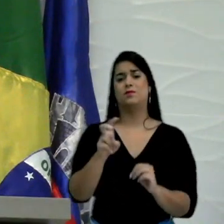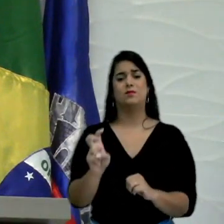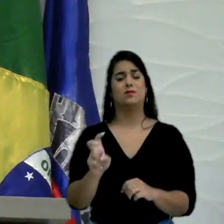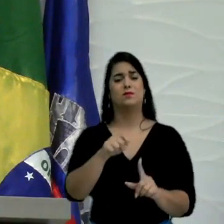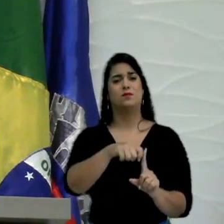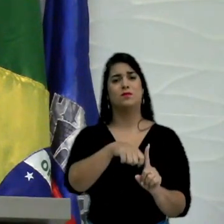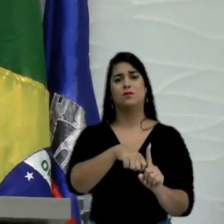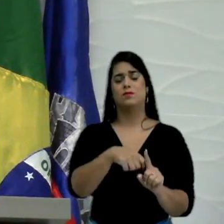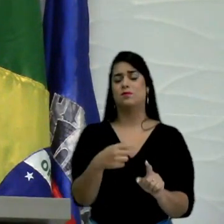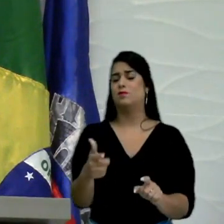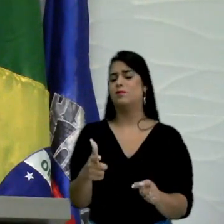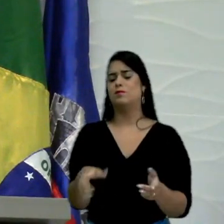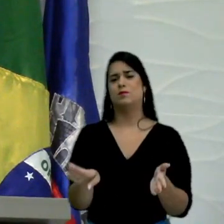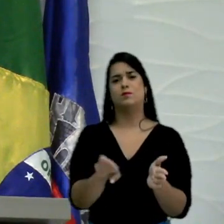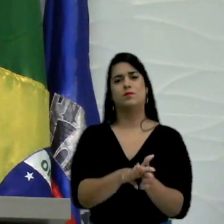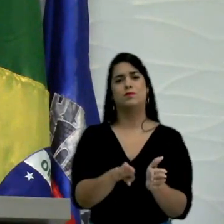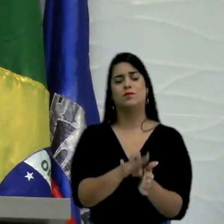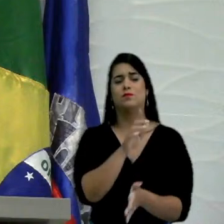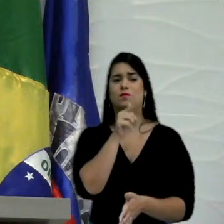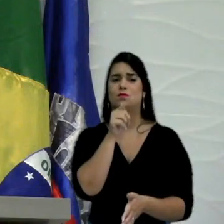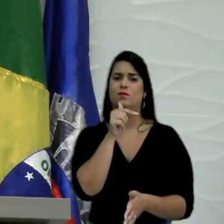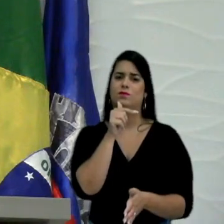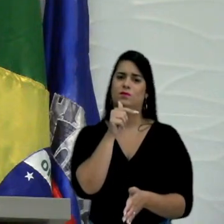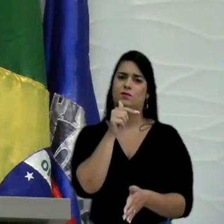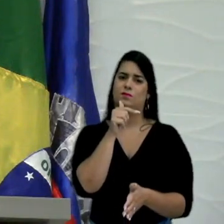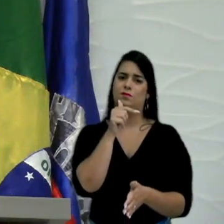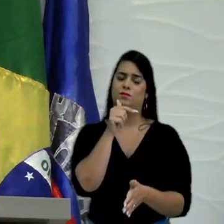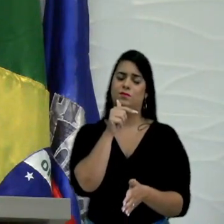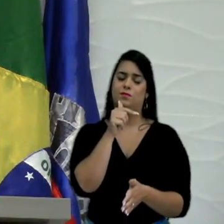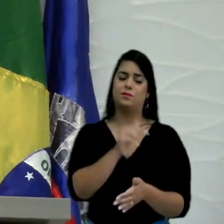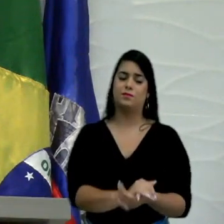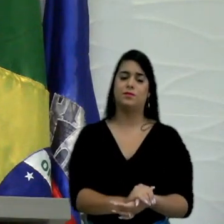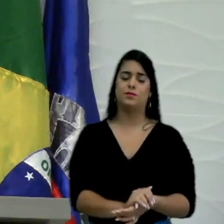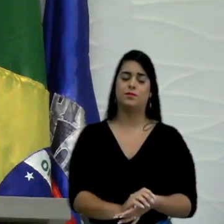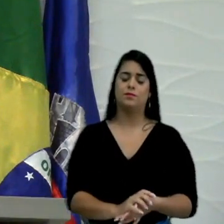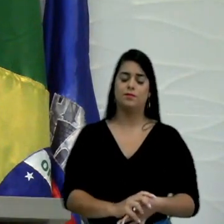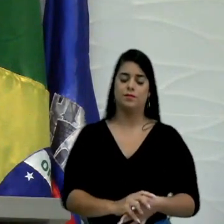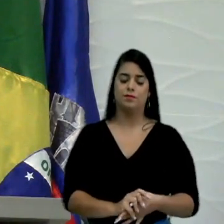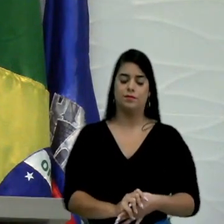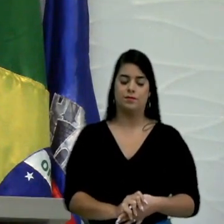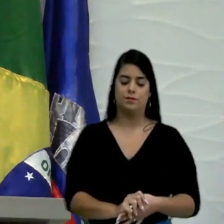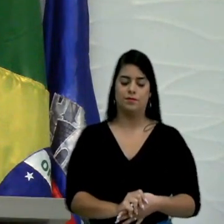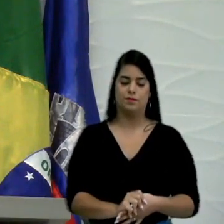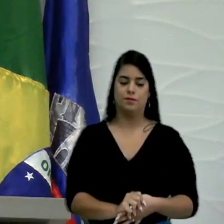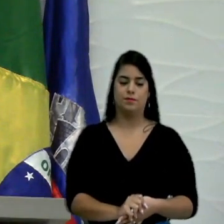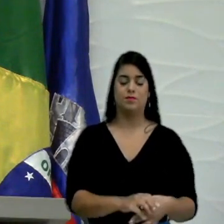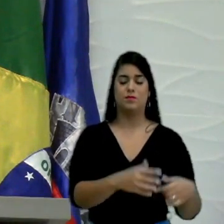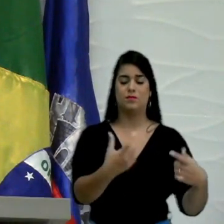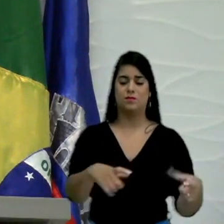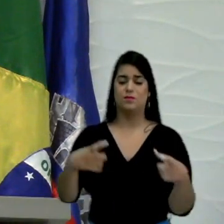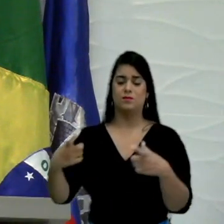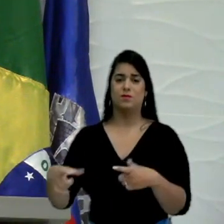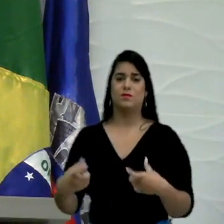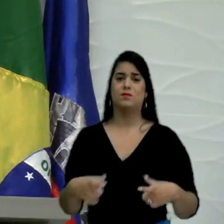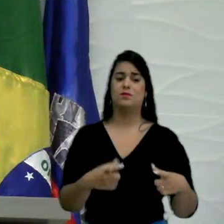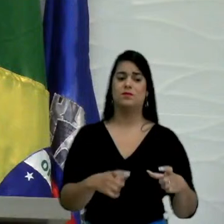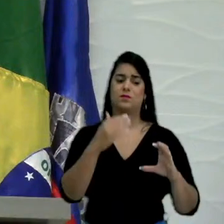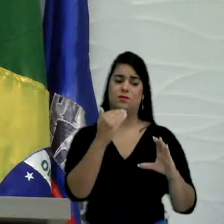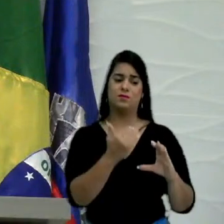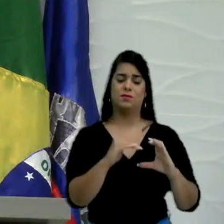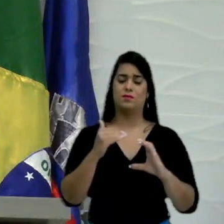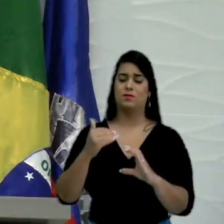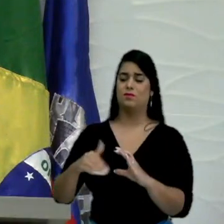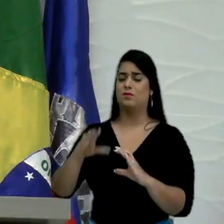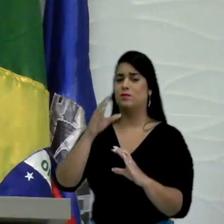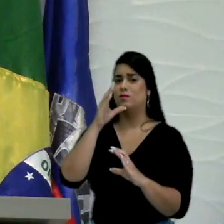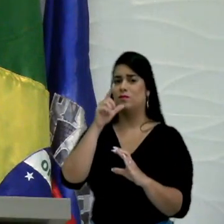2, 3, 4 e 5 meses que não chega água nas torneiras. Em detrimento disso, se não fosse o bastante, os mananciais que enviam água para o nosso município,